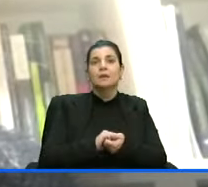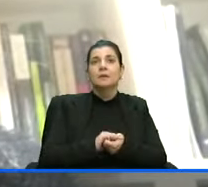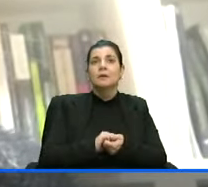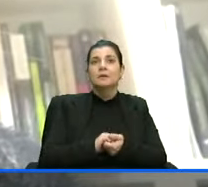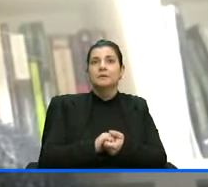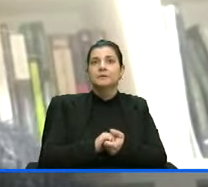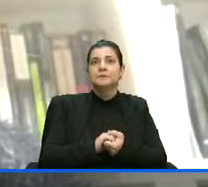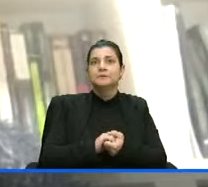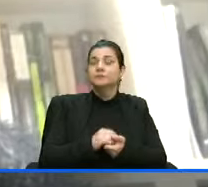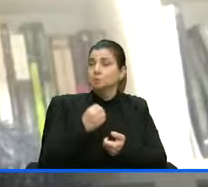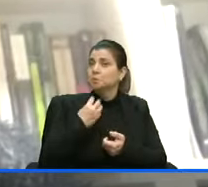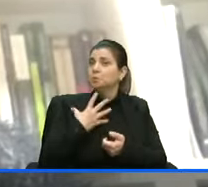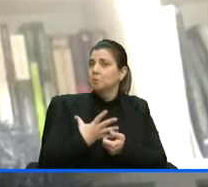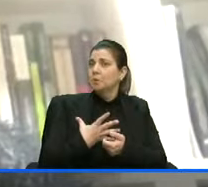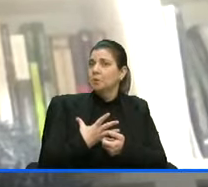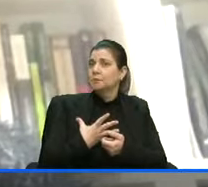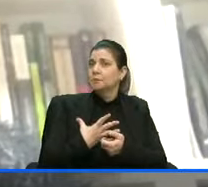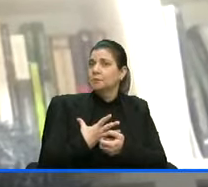muito